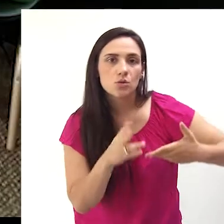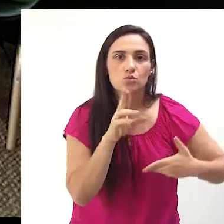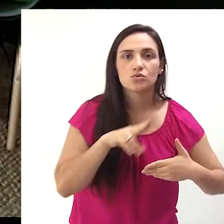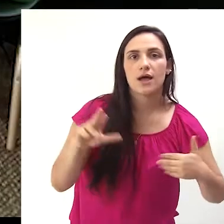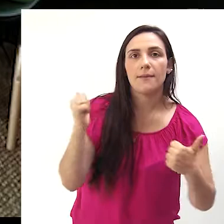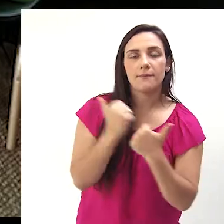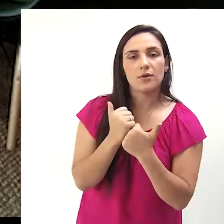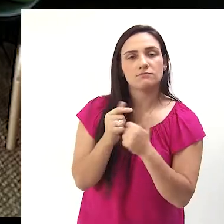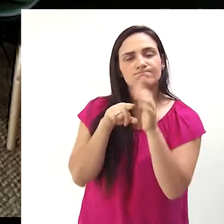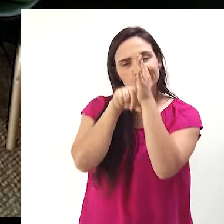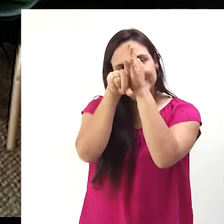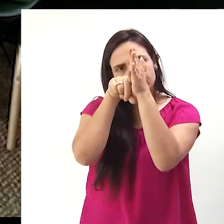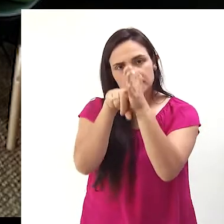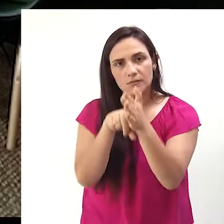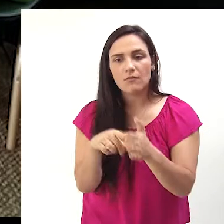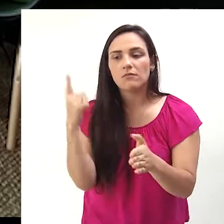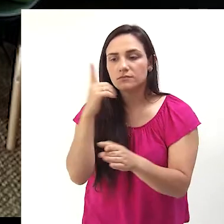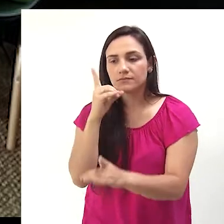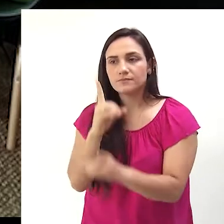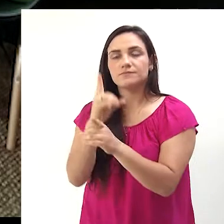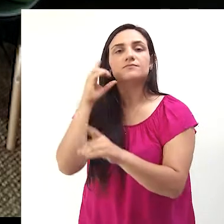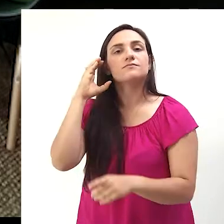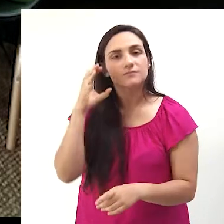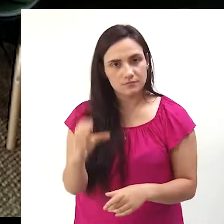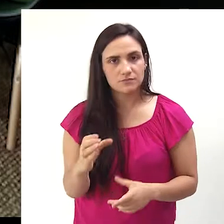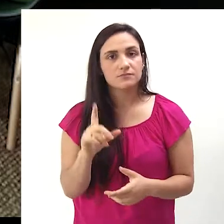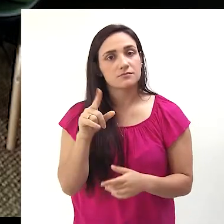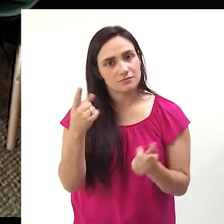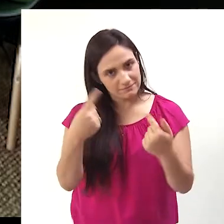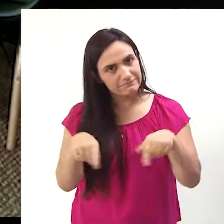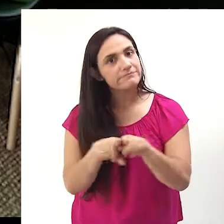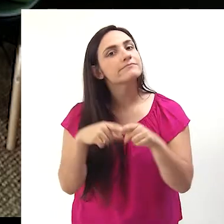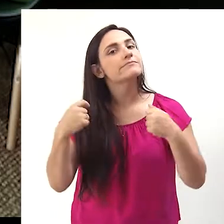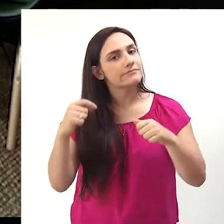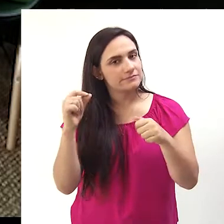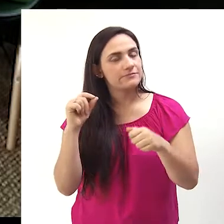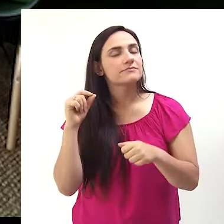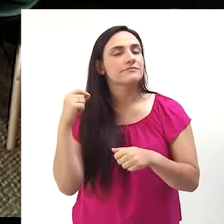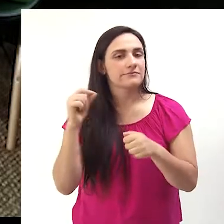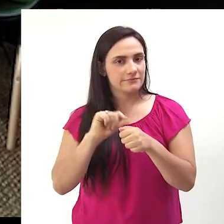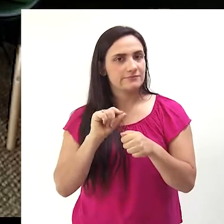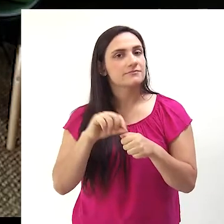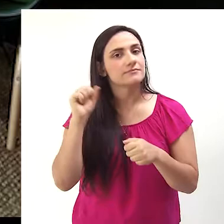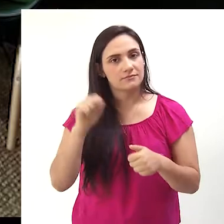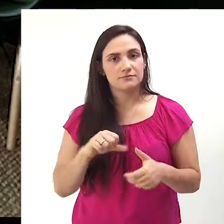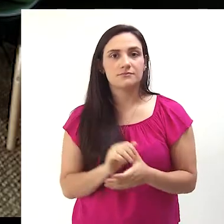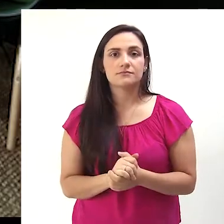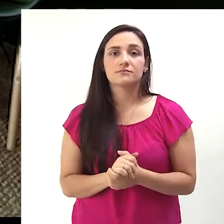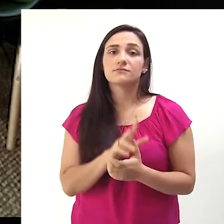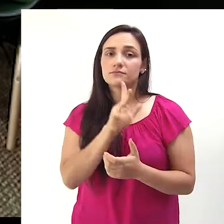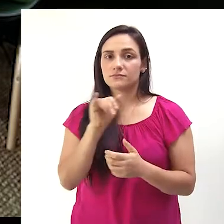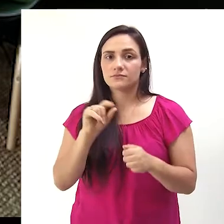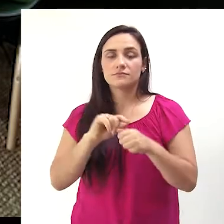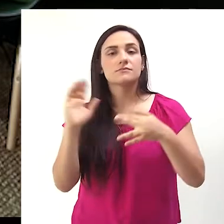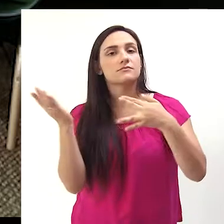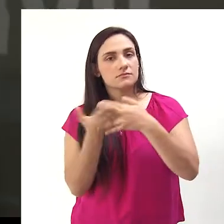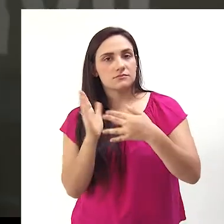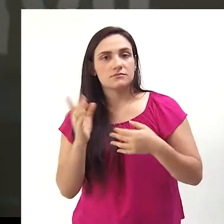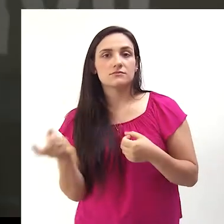troca de informações e apoio, quando necessário, no auxílio das investigações. A parceria é importante, né, É fundamental,